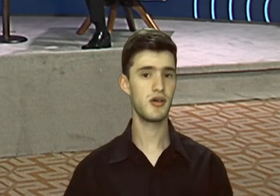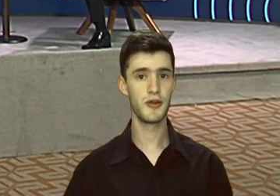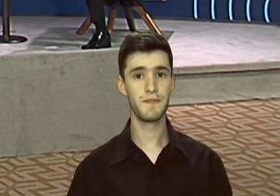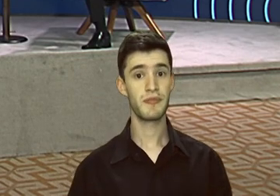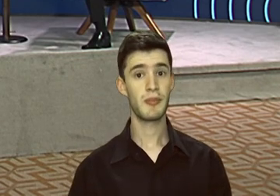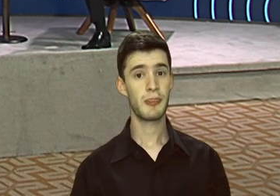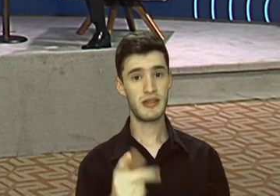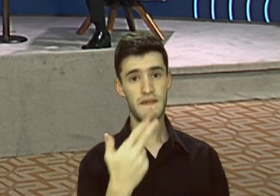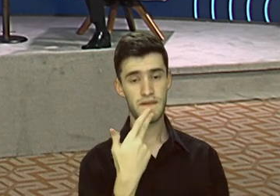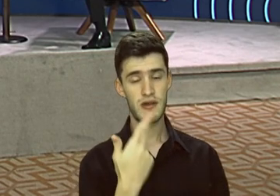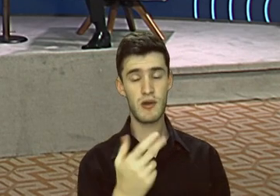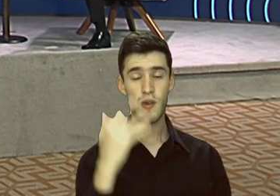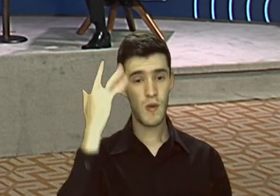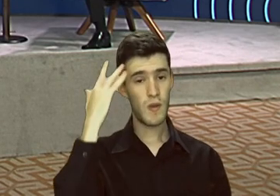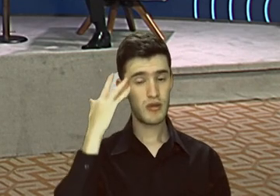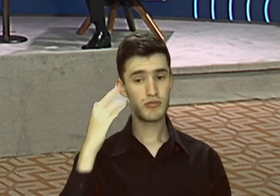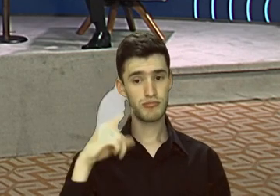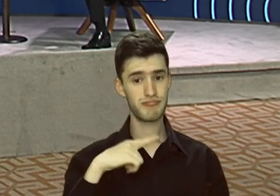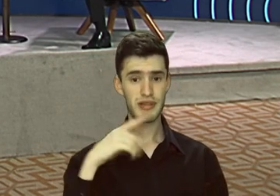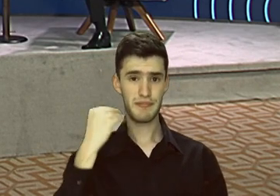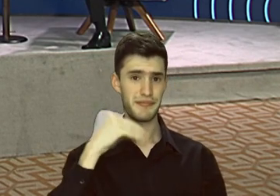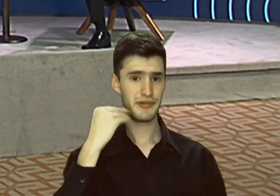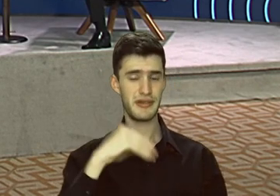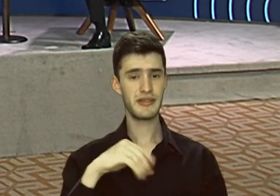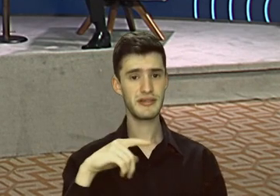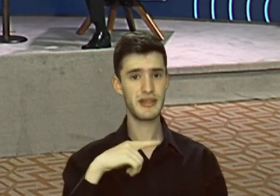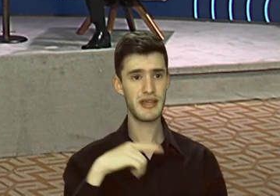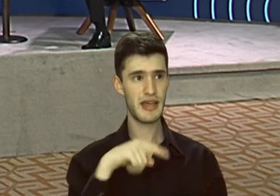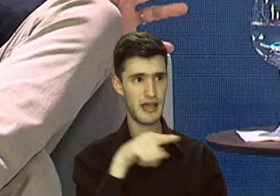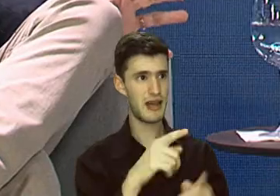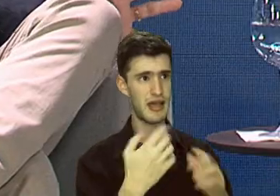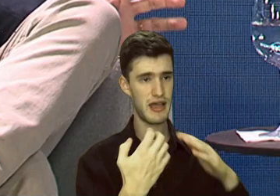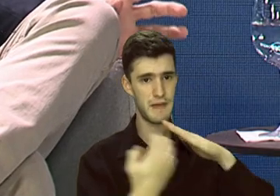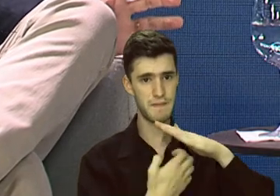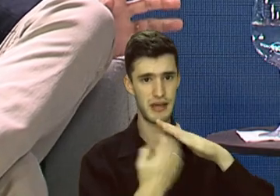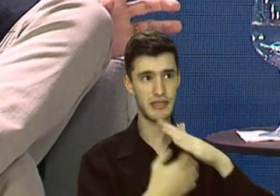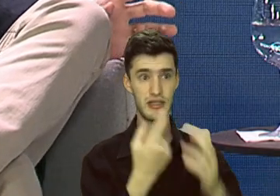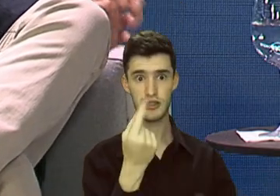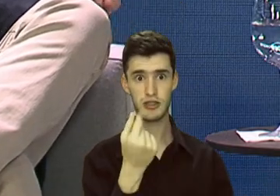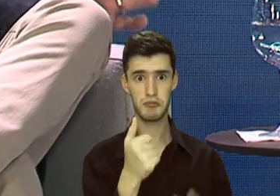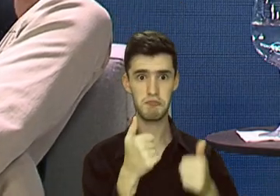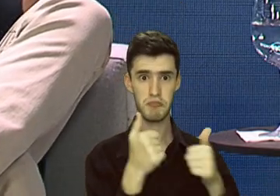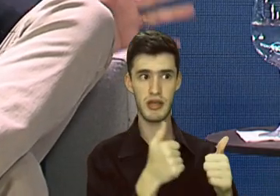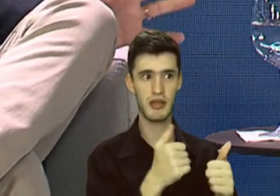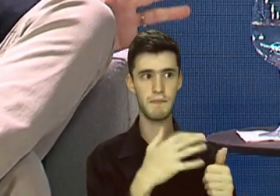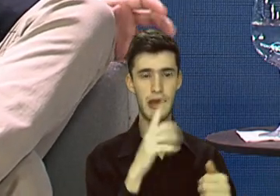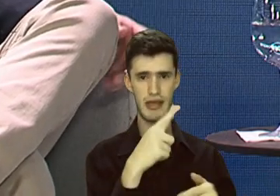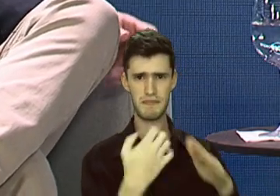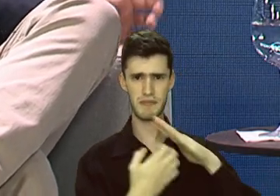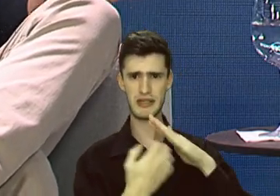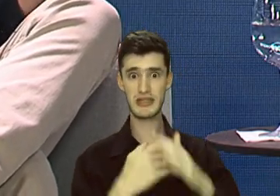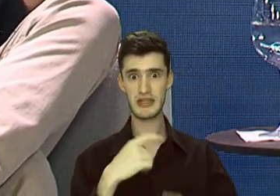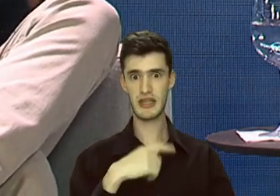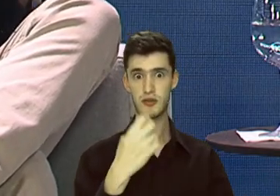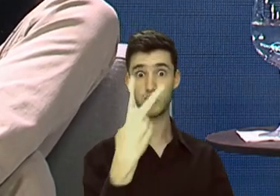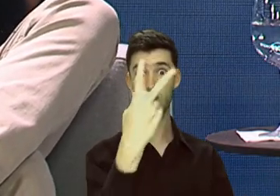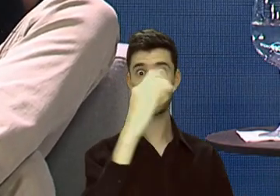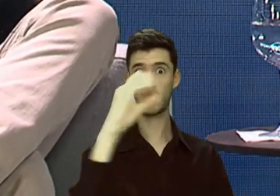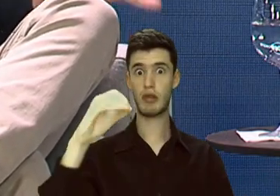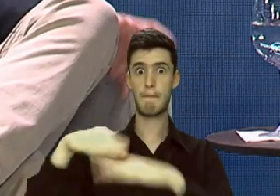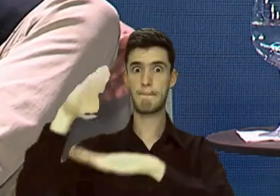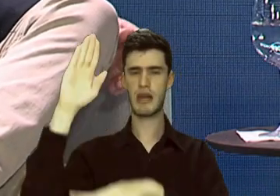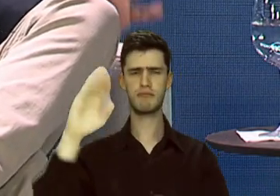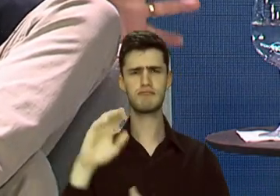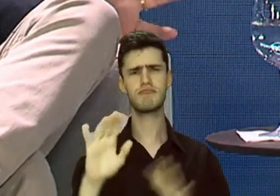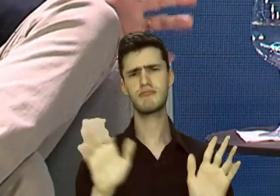única para empresas bem posicionadas que estão com caixas estão crescendo a gente também não tá com 200 vagas em a gente tem ali umas 30 vagas em aberto temos hoje